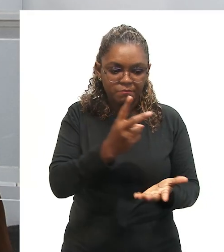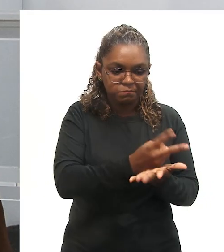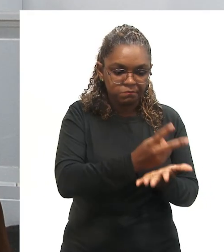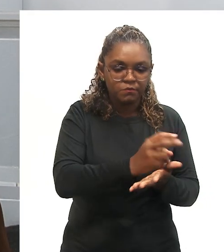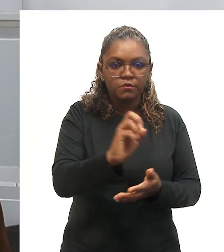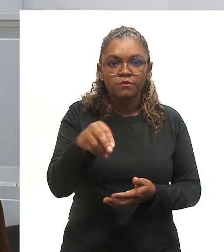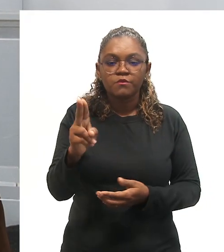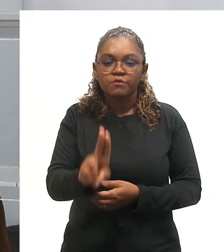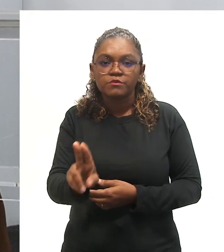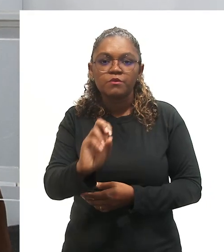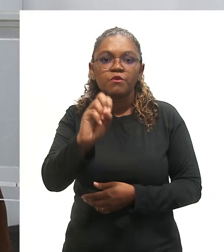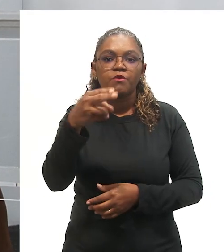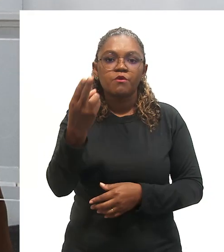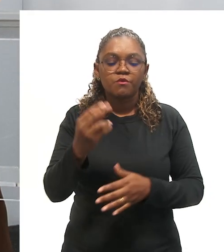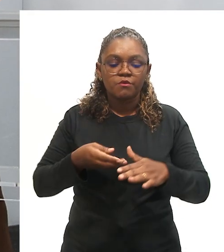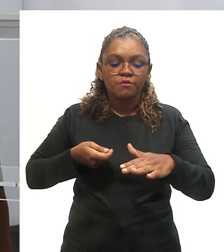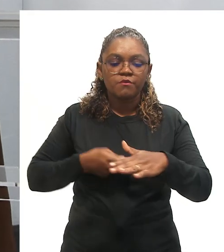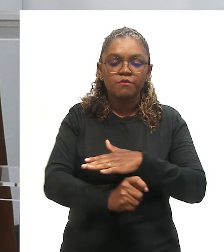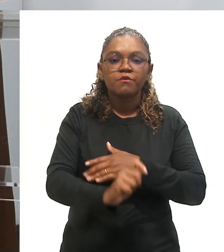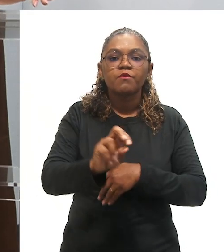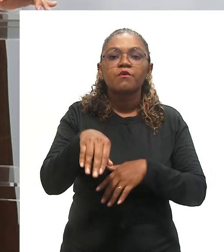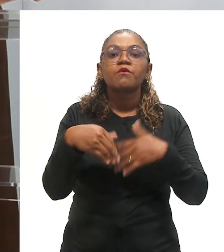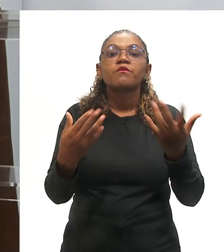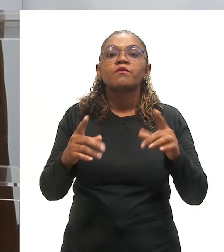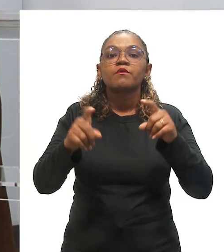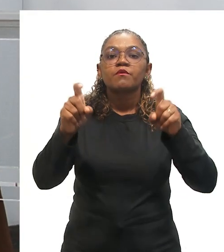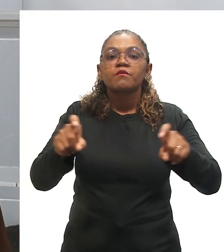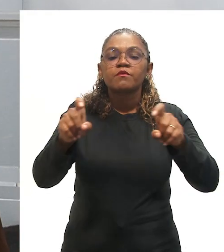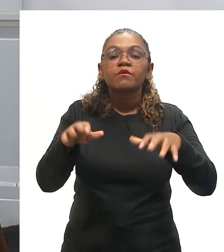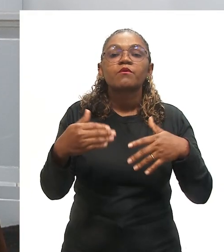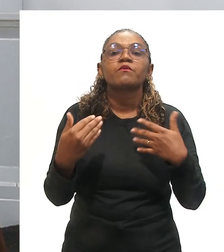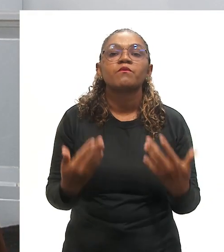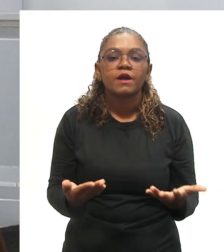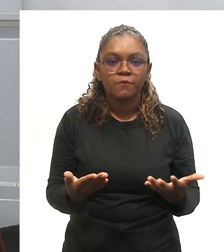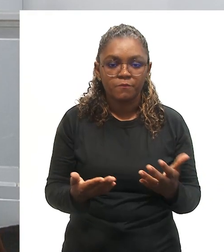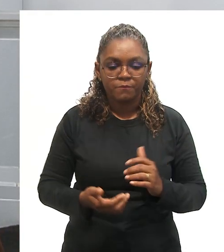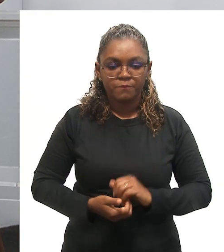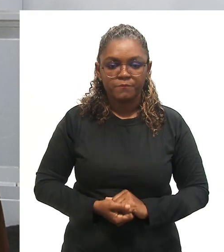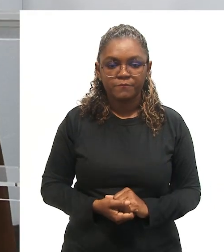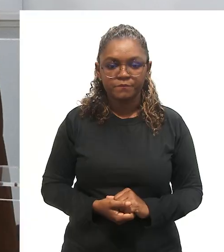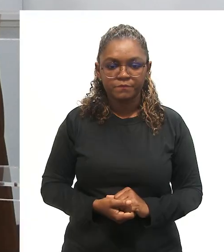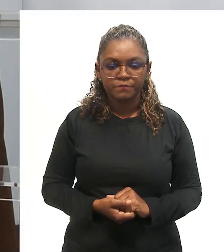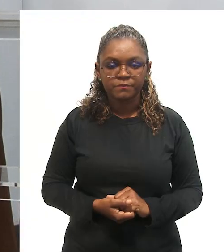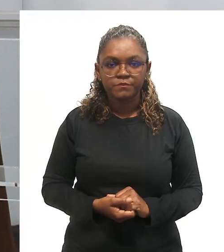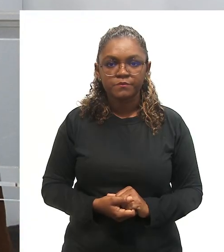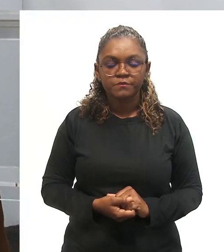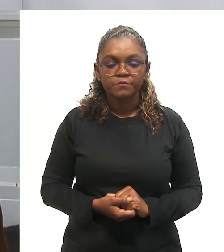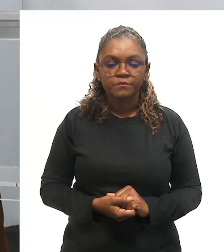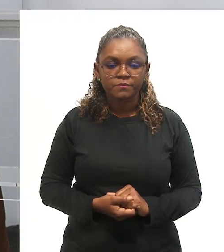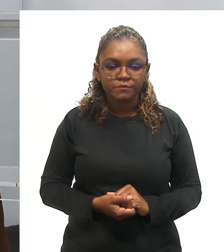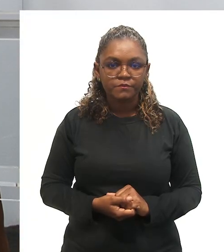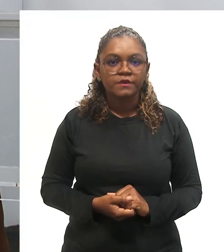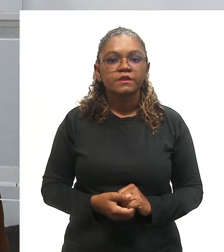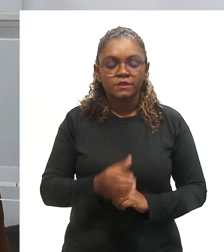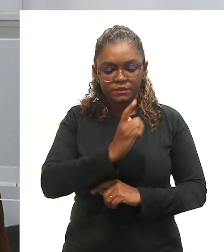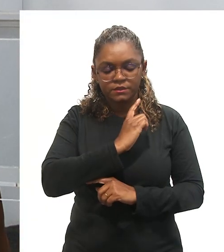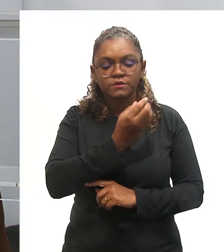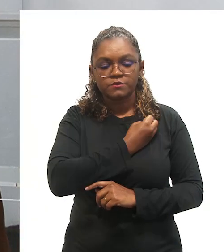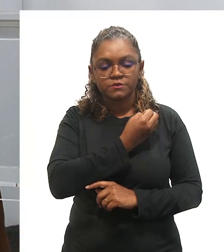um permanente, se é um consumo, é um investimento, material de informática, então está tudo ali por